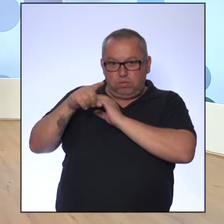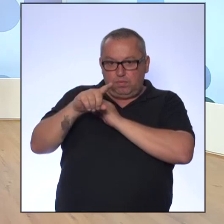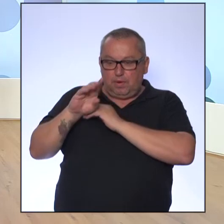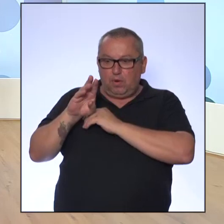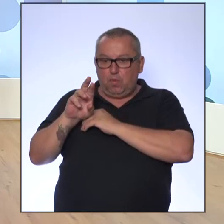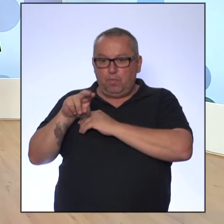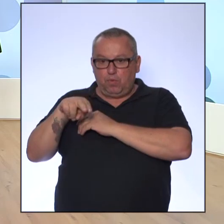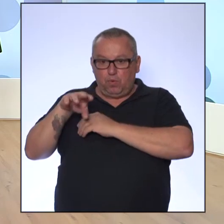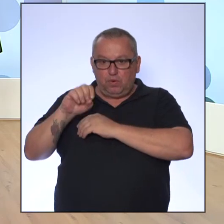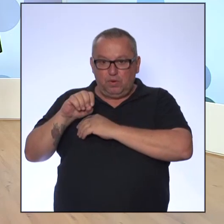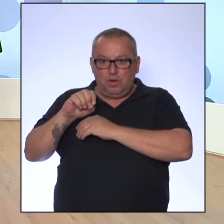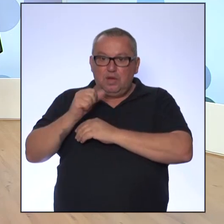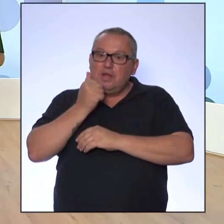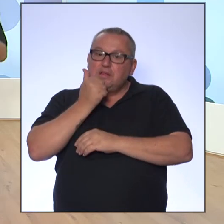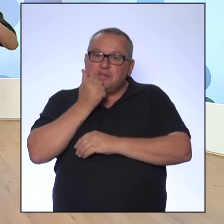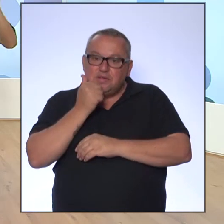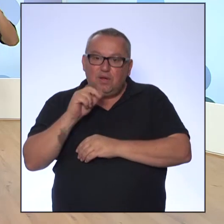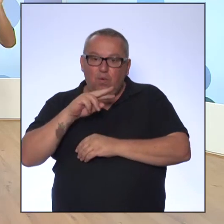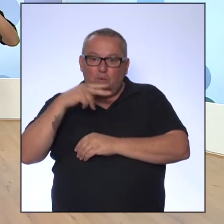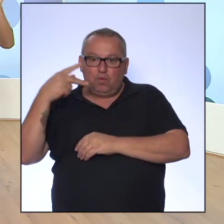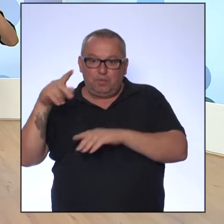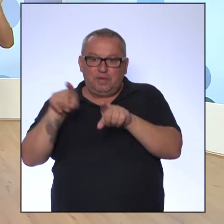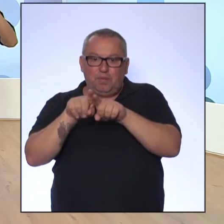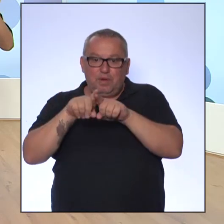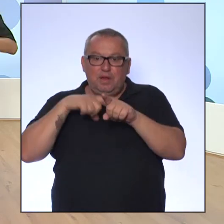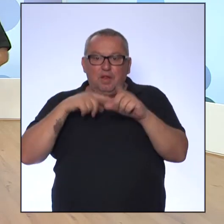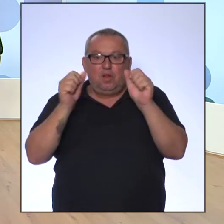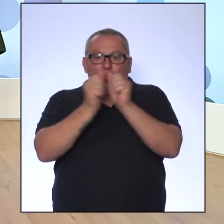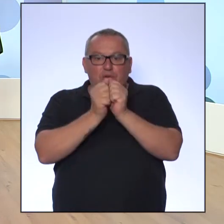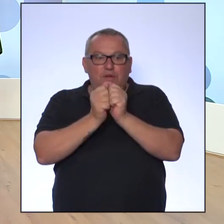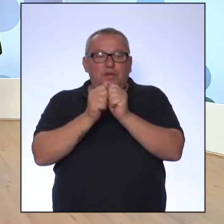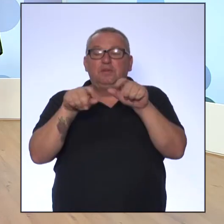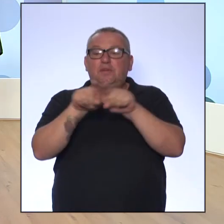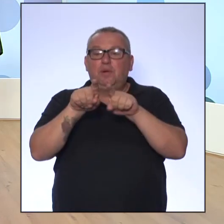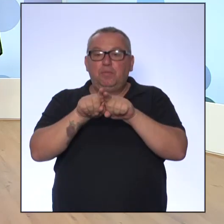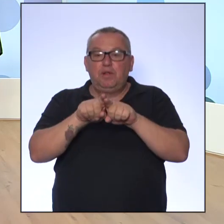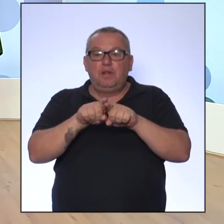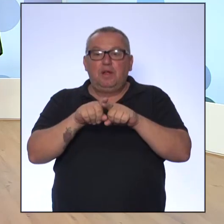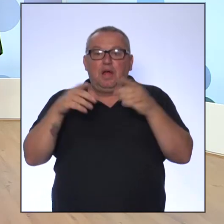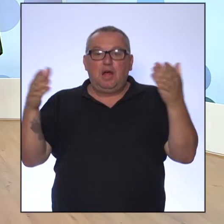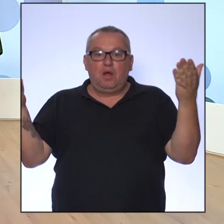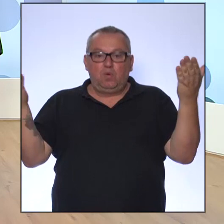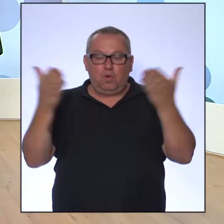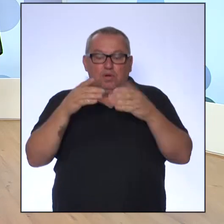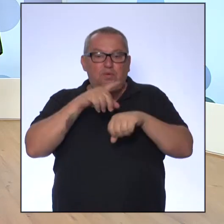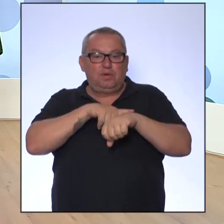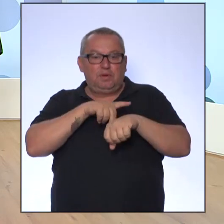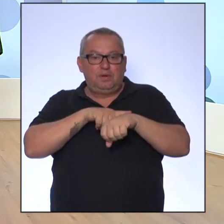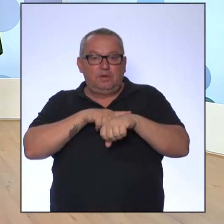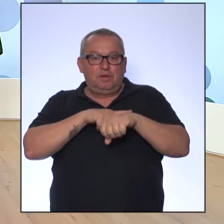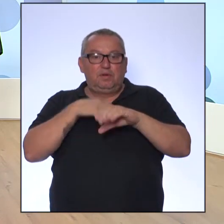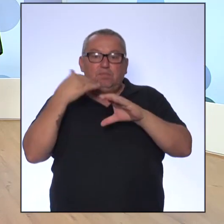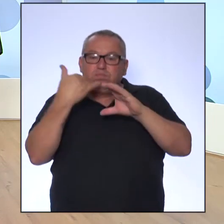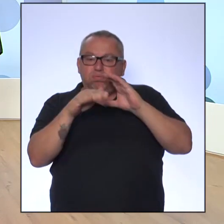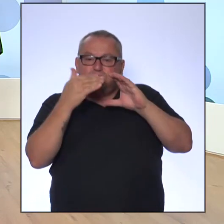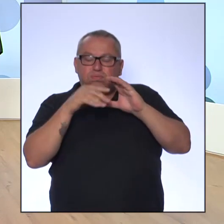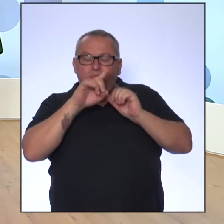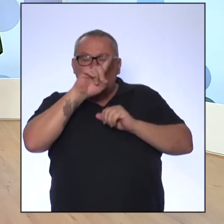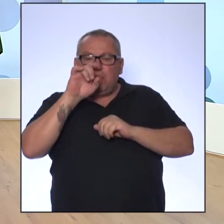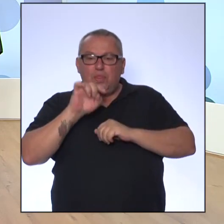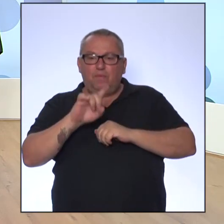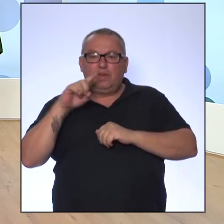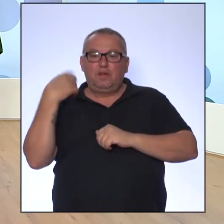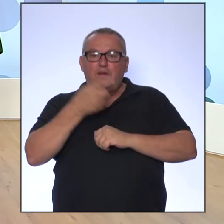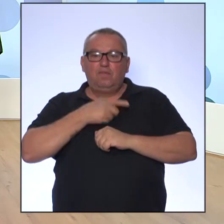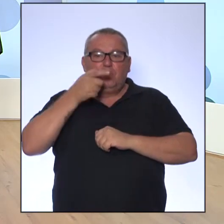Bruno. O Bruno é um cientista da Universidade de São Paulo que está aqui conosco, e ele vai, num determinado momento da aula, transmitir essas dúvidas e